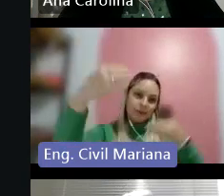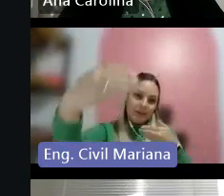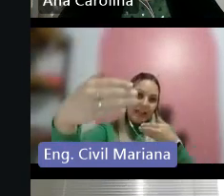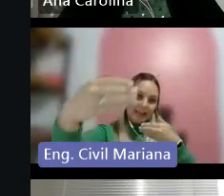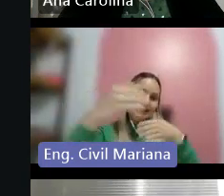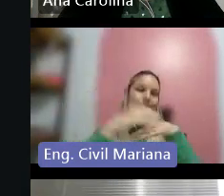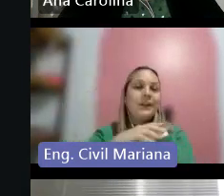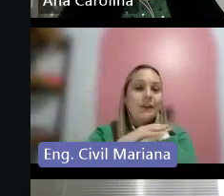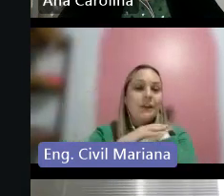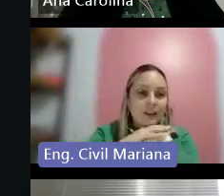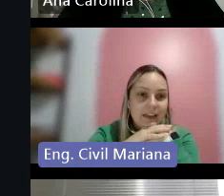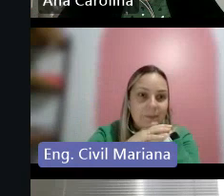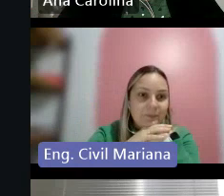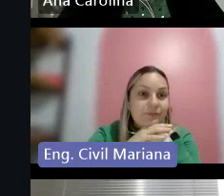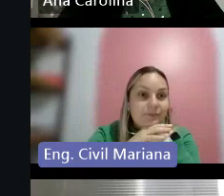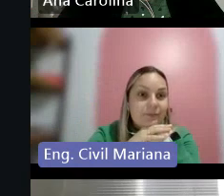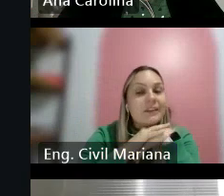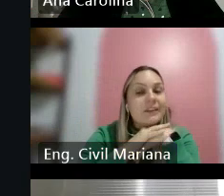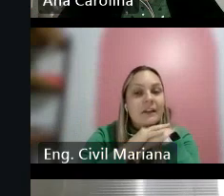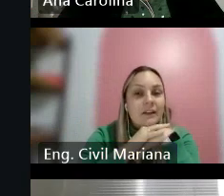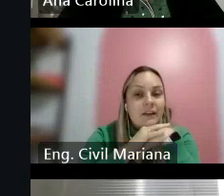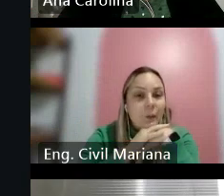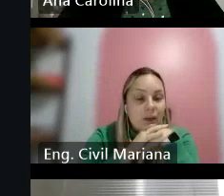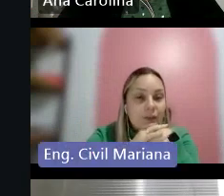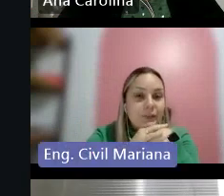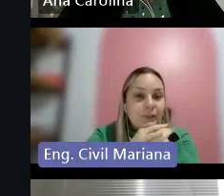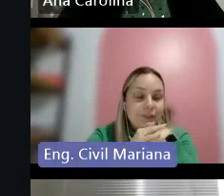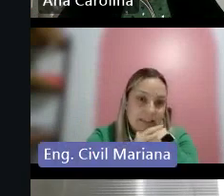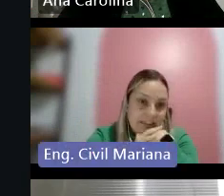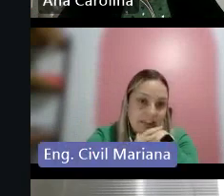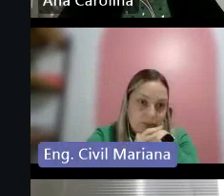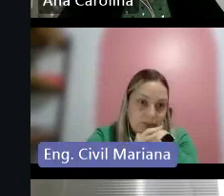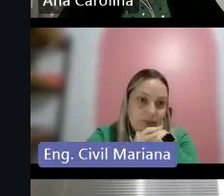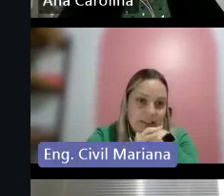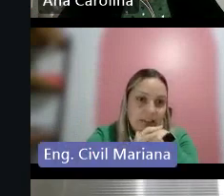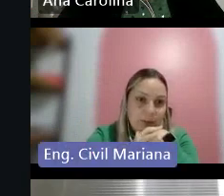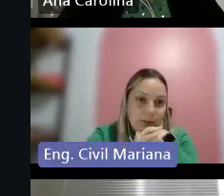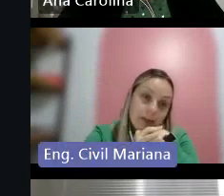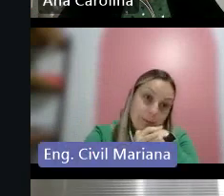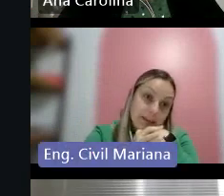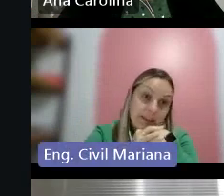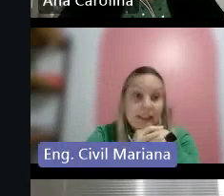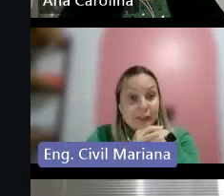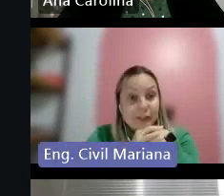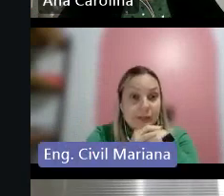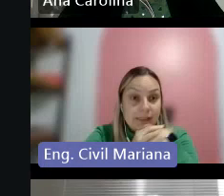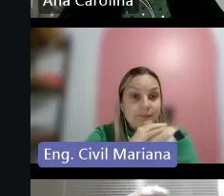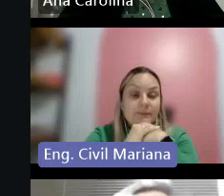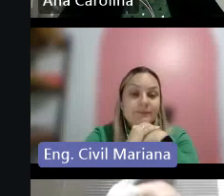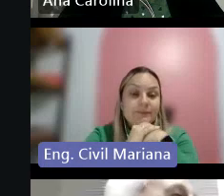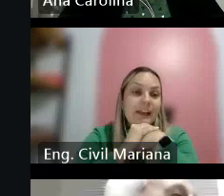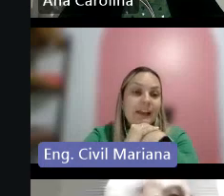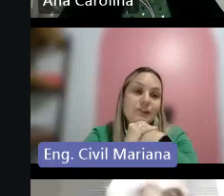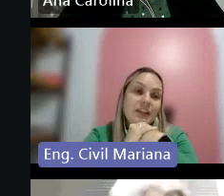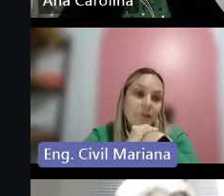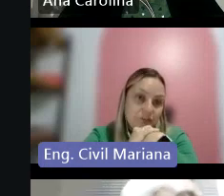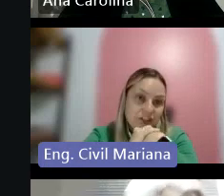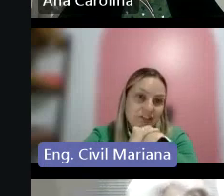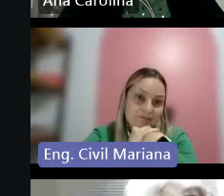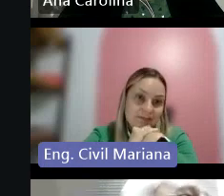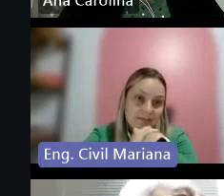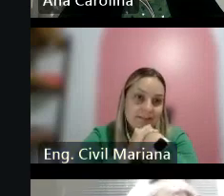até os pilares. Ok. Quando eu fui fazer a vistoria, eu peguei uma cadeira e subi. Era